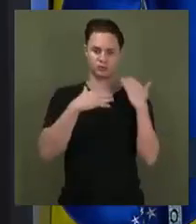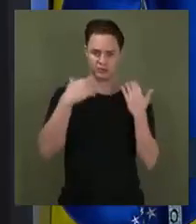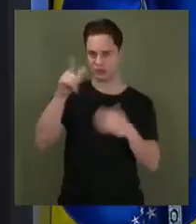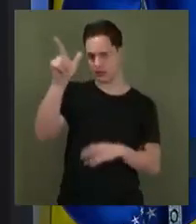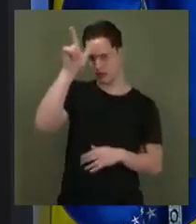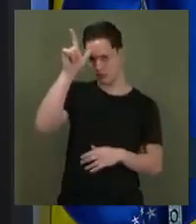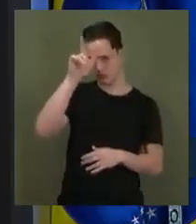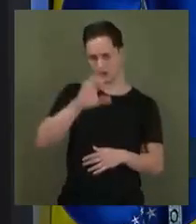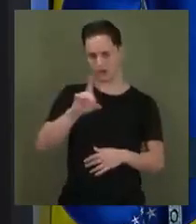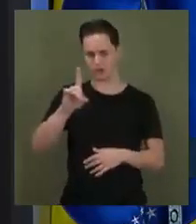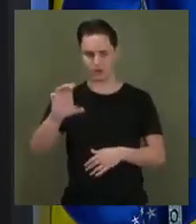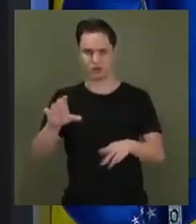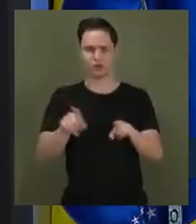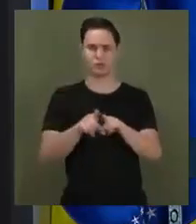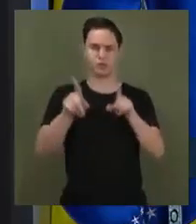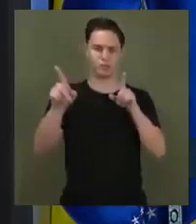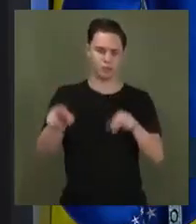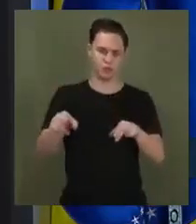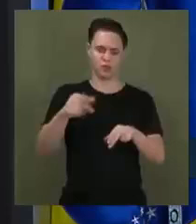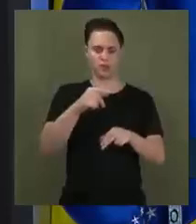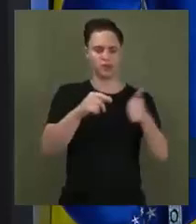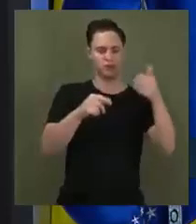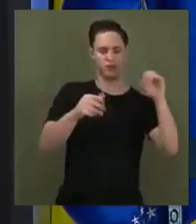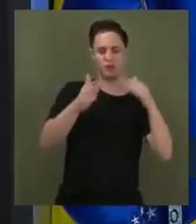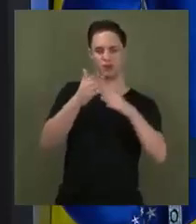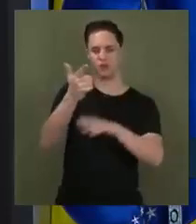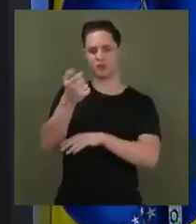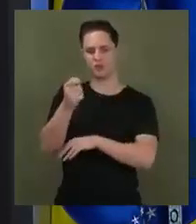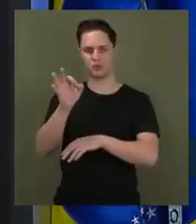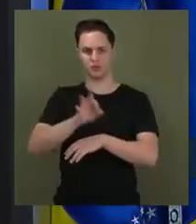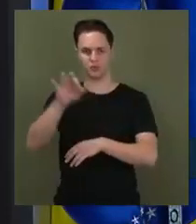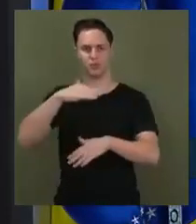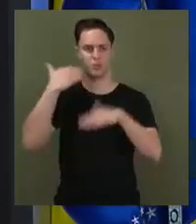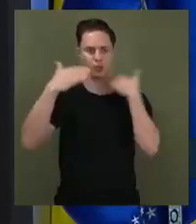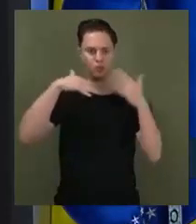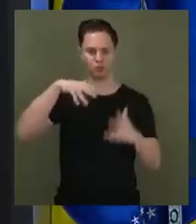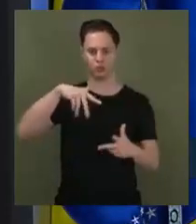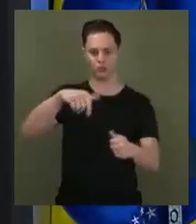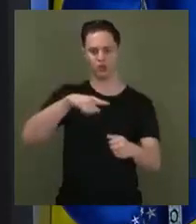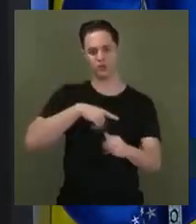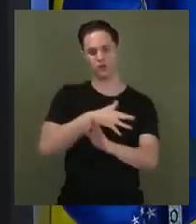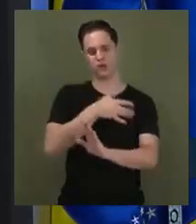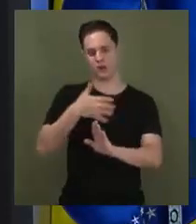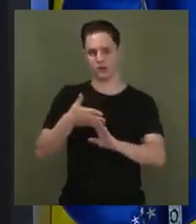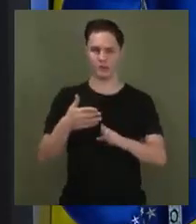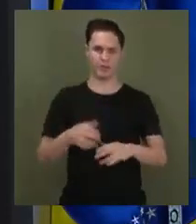CDC também, aumento de mortalidade de 10% a 20% de mortalidade mundial nesses anos das